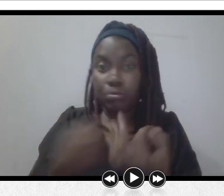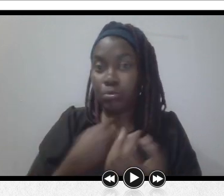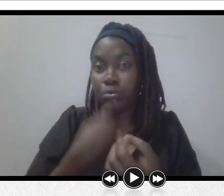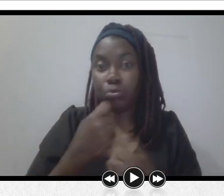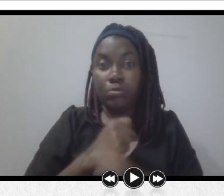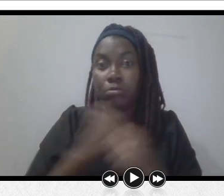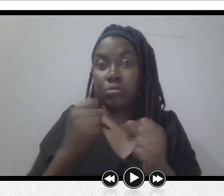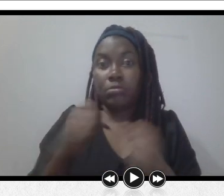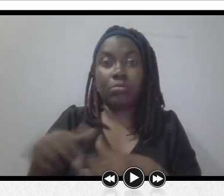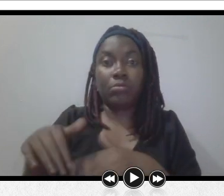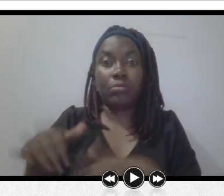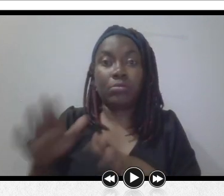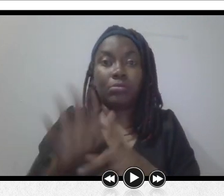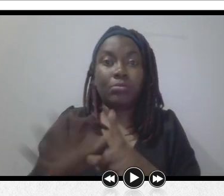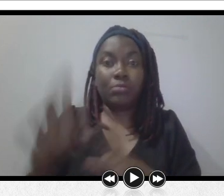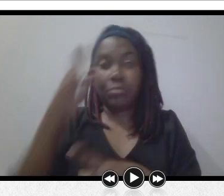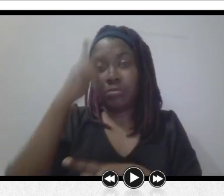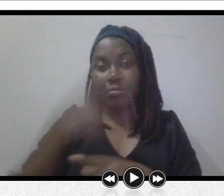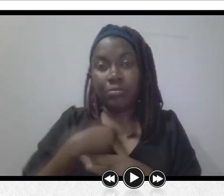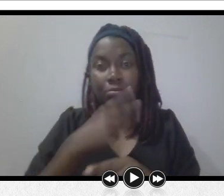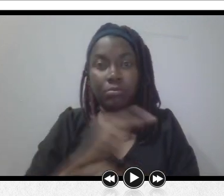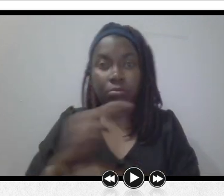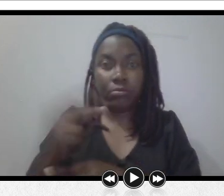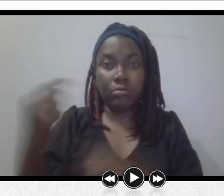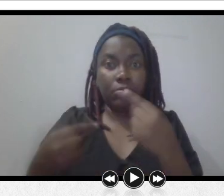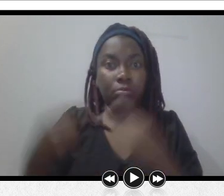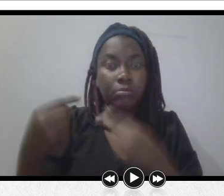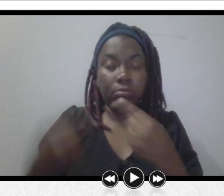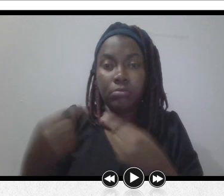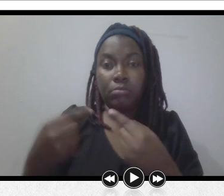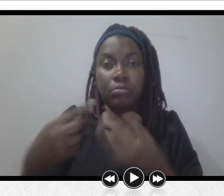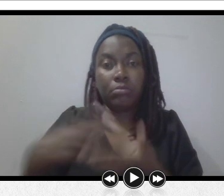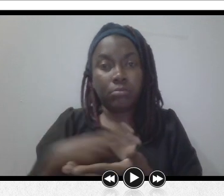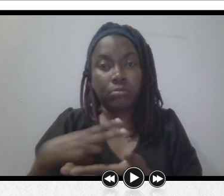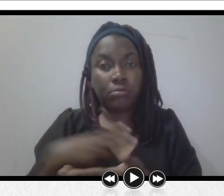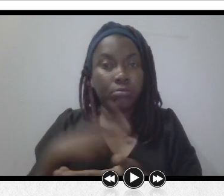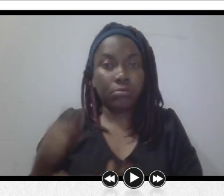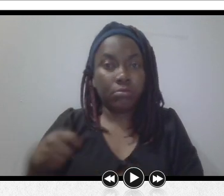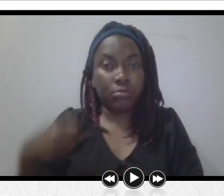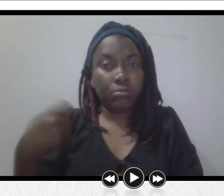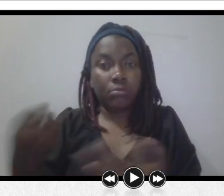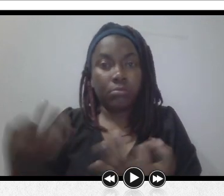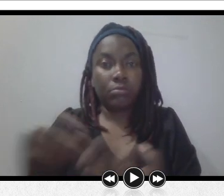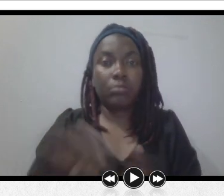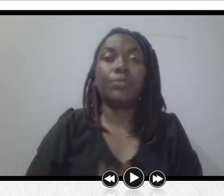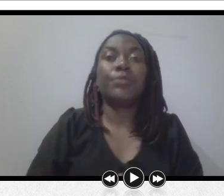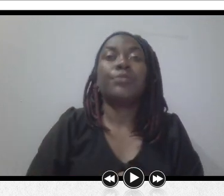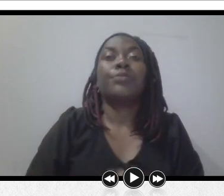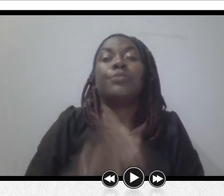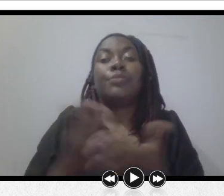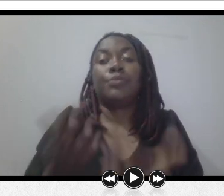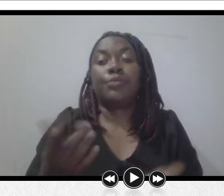para deixar que os mercados se autorregulem, né, e que a competição entre os privados seja uma competição perfeita. Então,